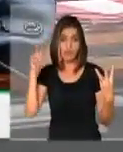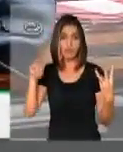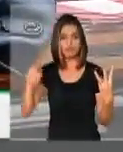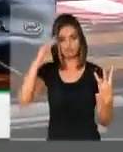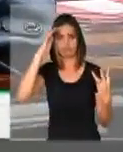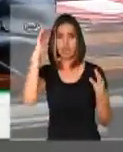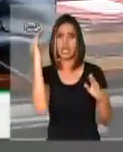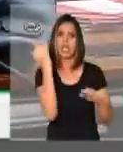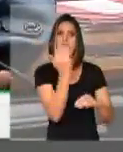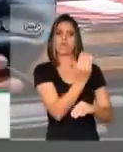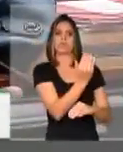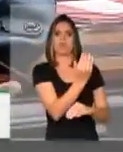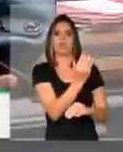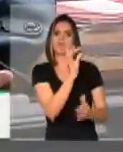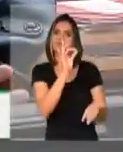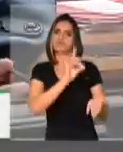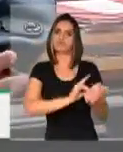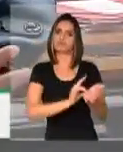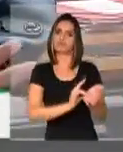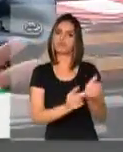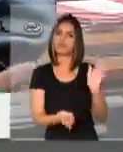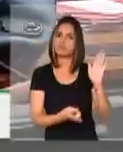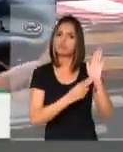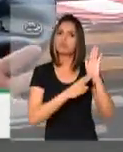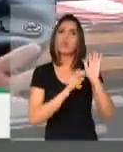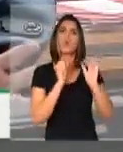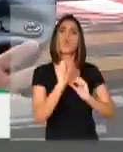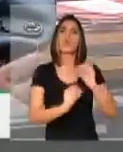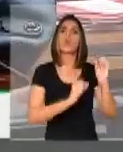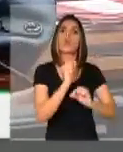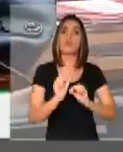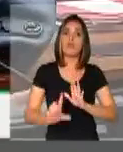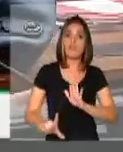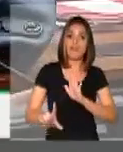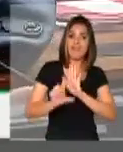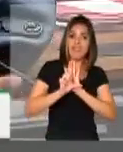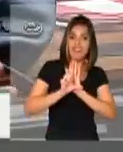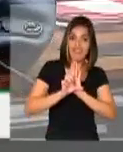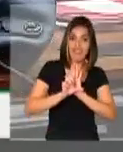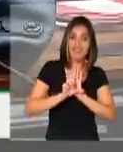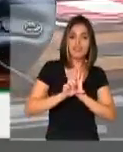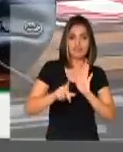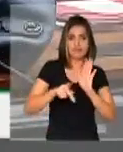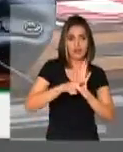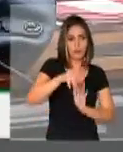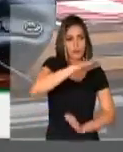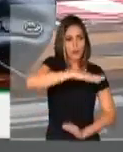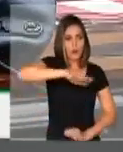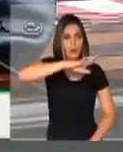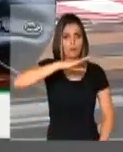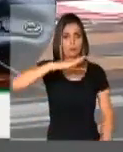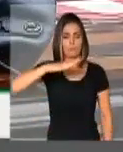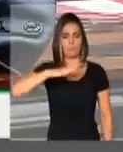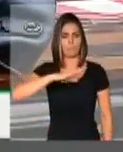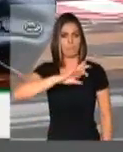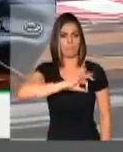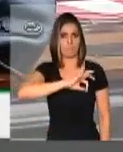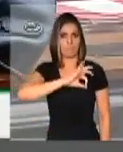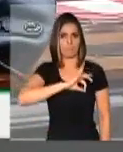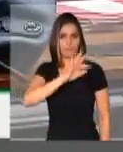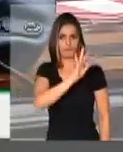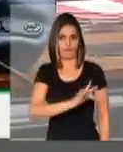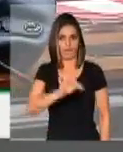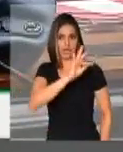esse princípio, se reconheceu que a legislação dos militares federais se dá